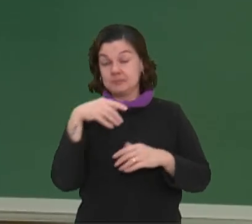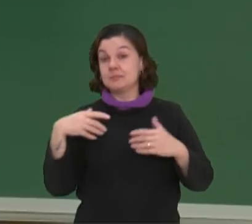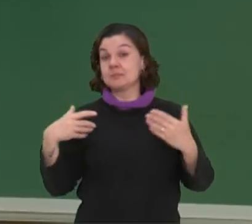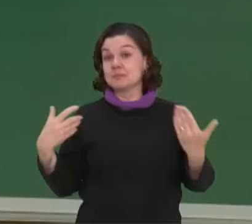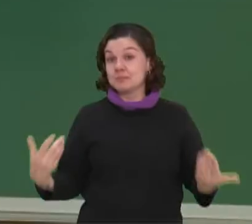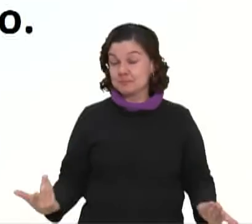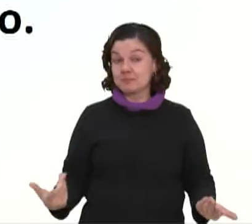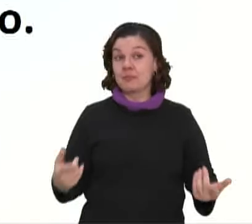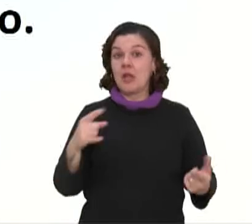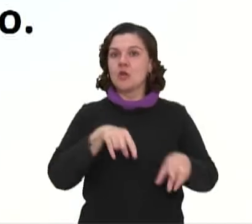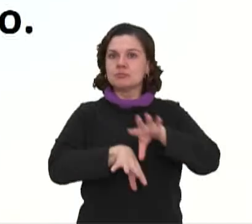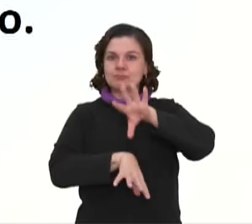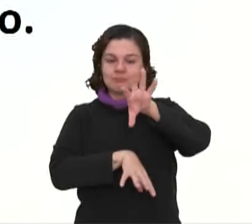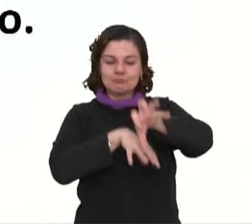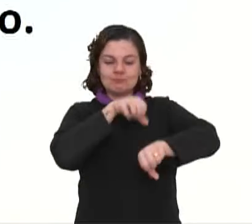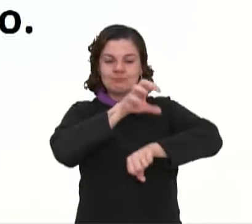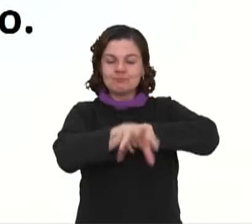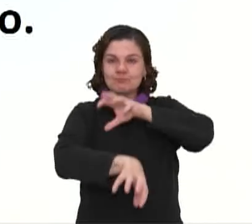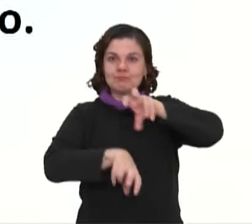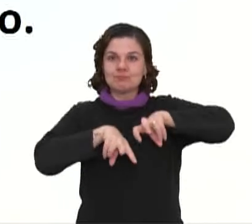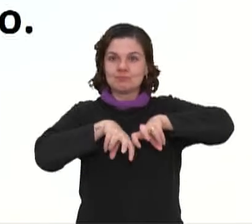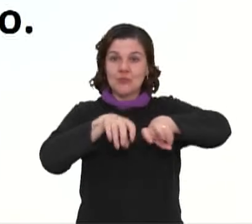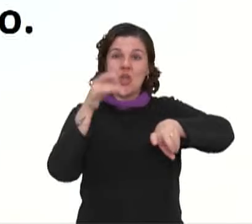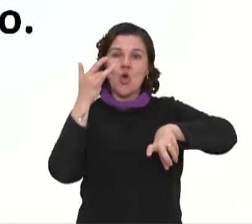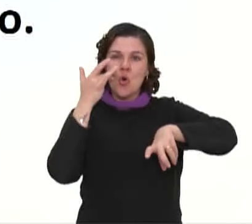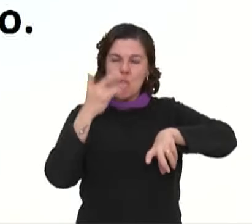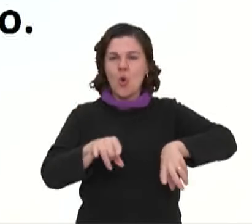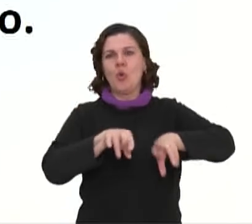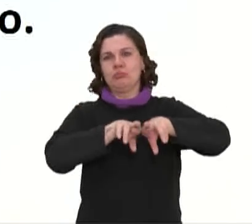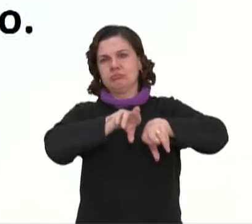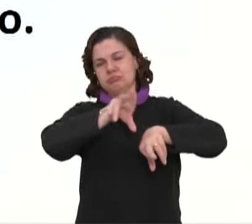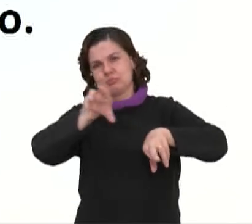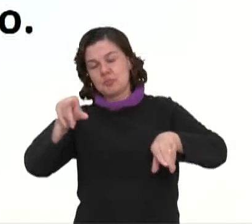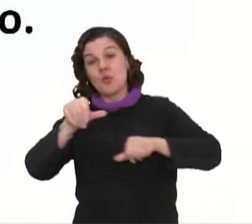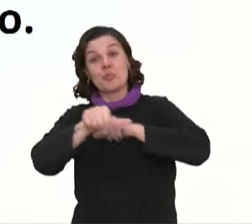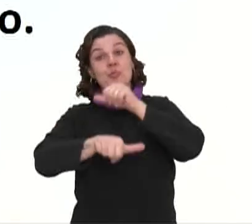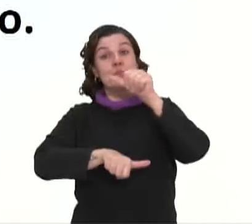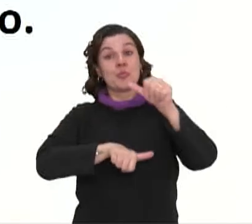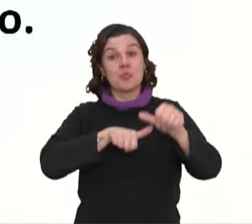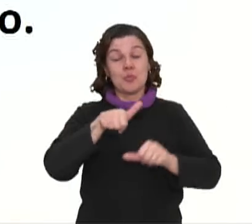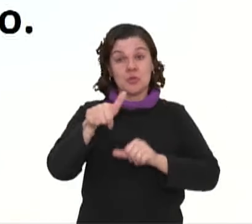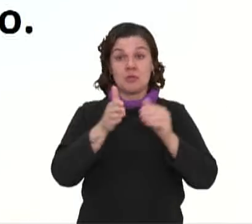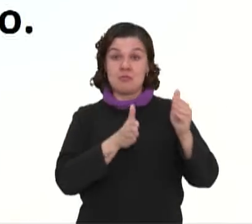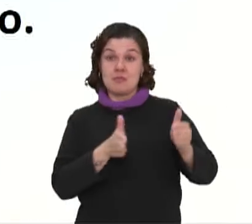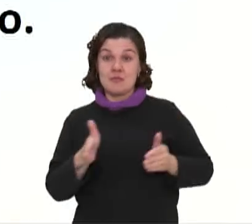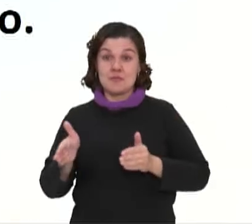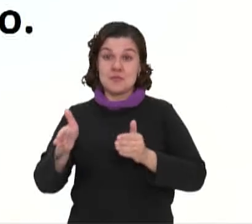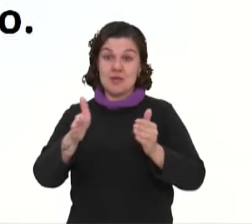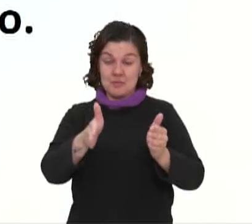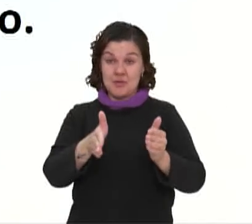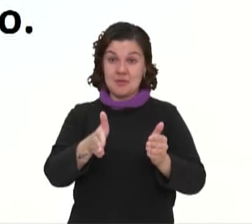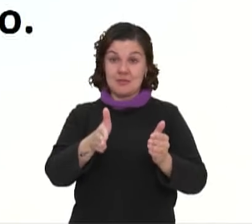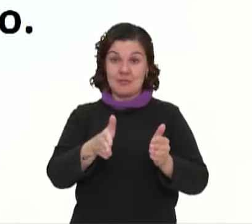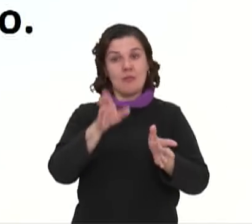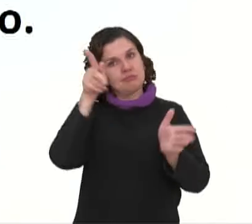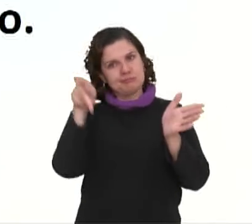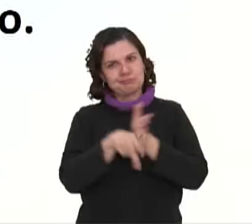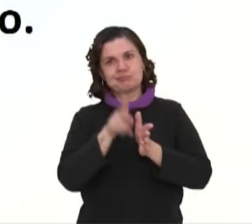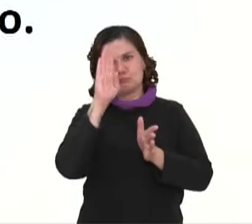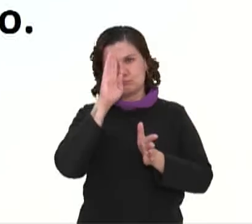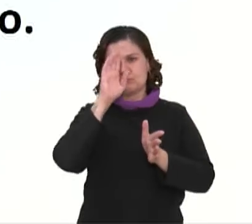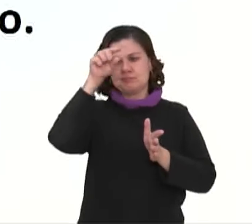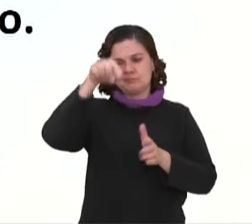Porém, a exploração do ouro e de diamantes mudou o cenário. Os caminhos para as minas passavam pelo Rio de